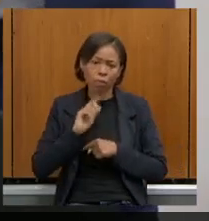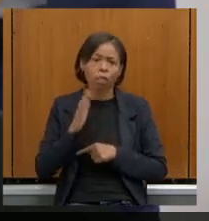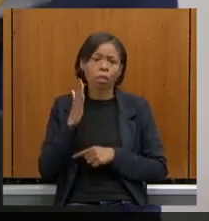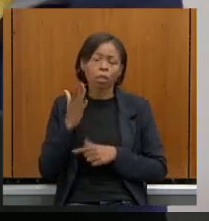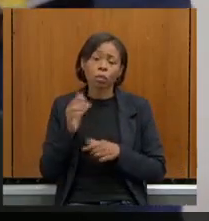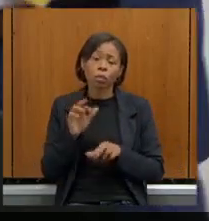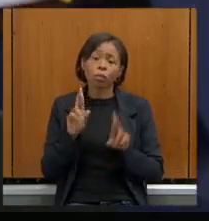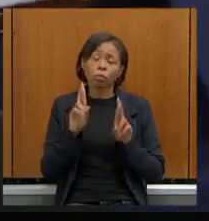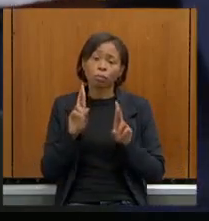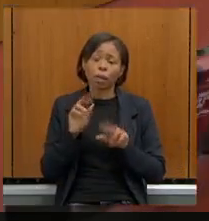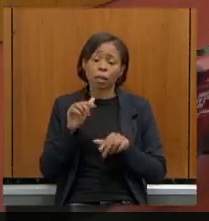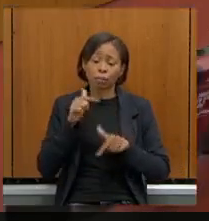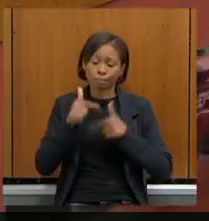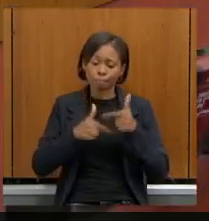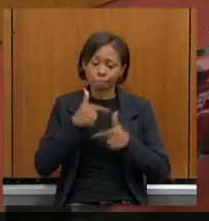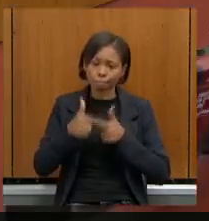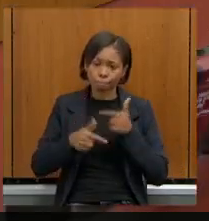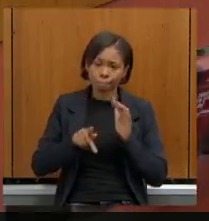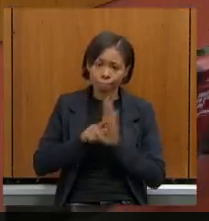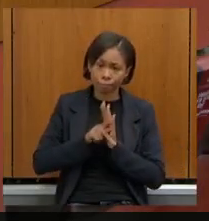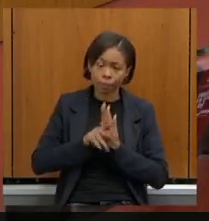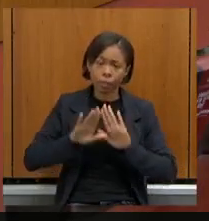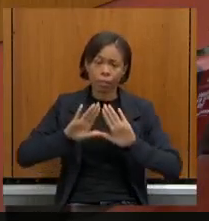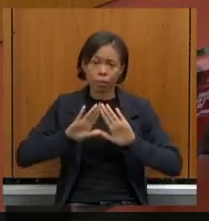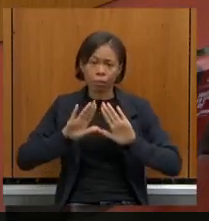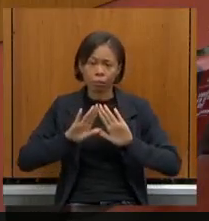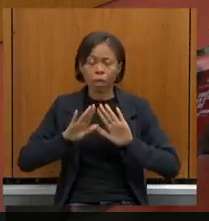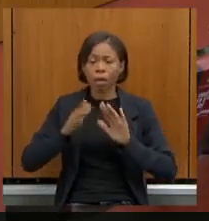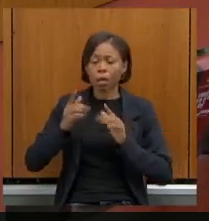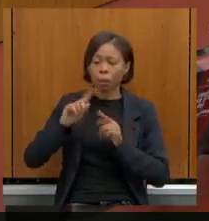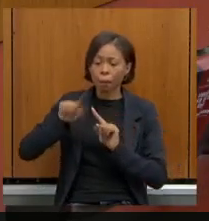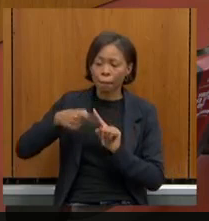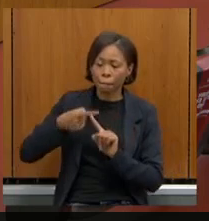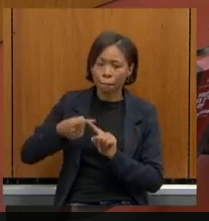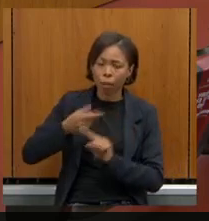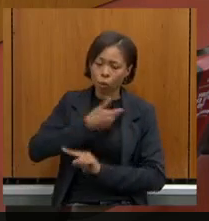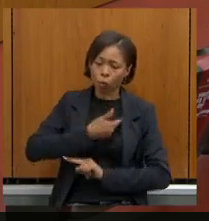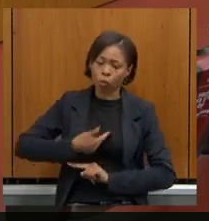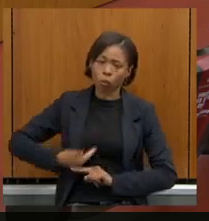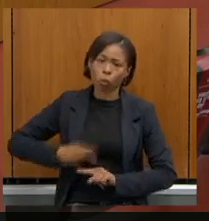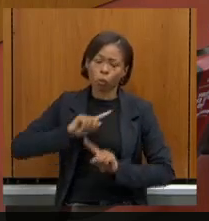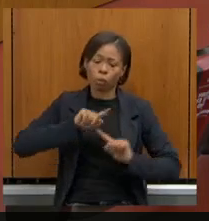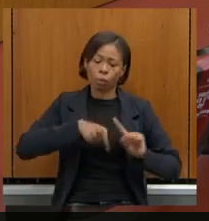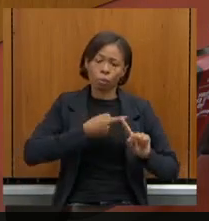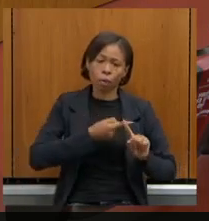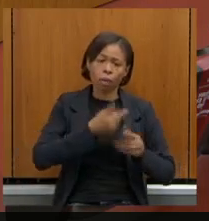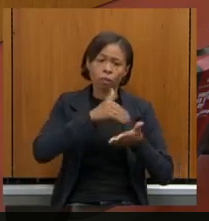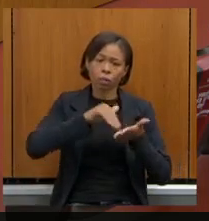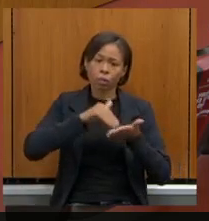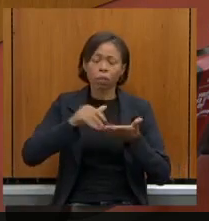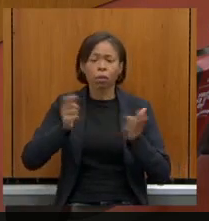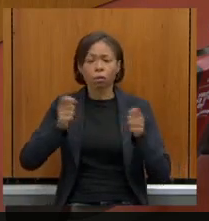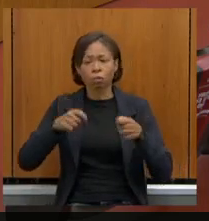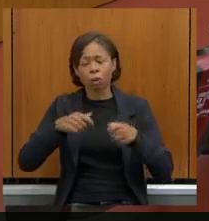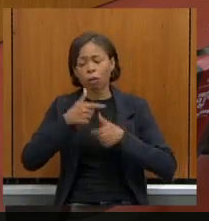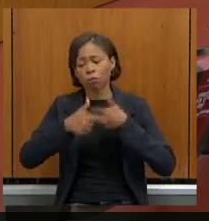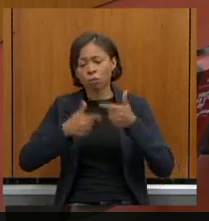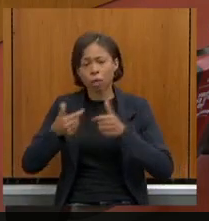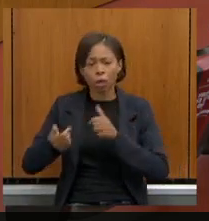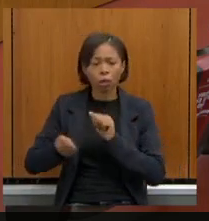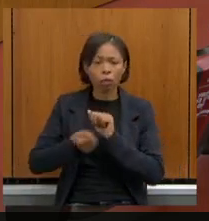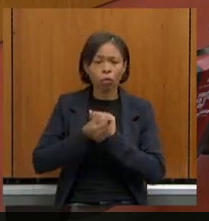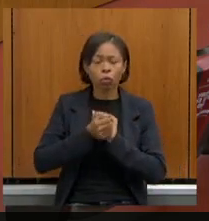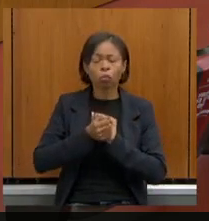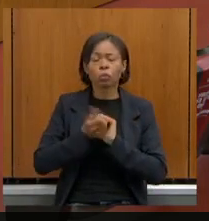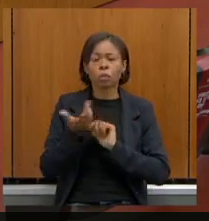Assembleia conjuntamente com o governador com o secretário possa ter êxito sobretudo com relação em Brasília